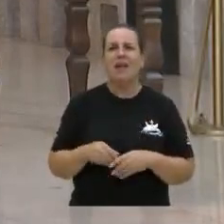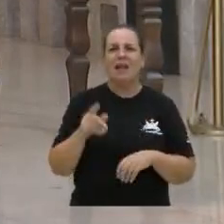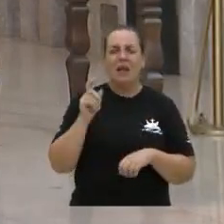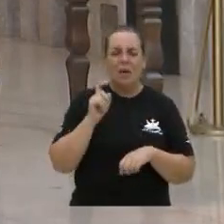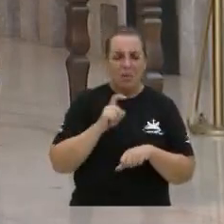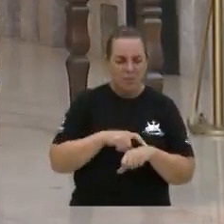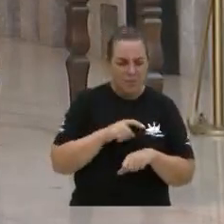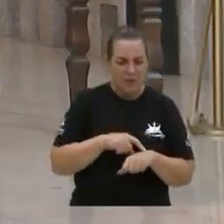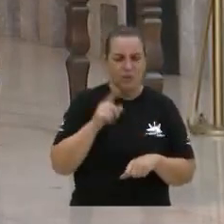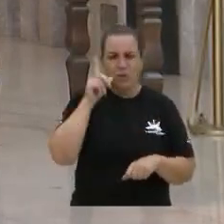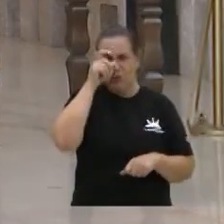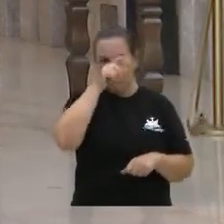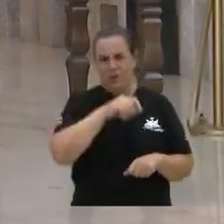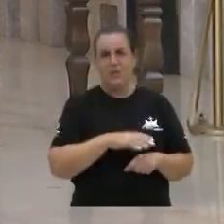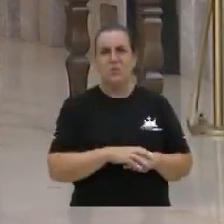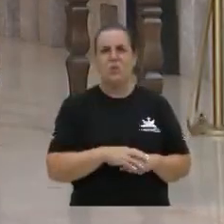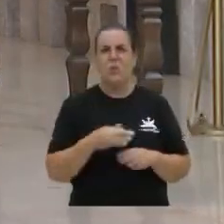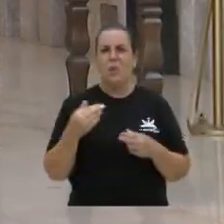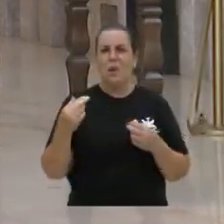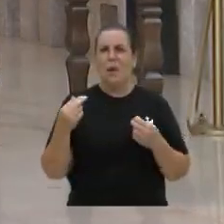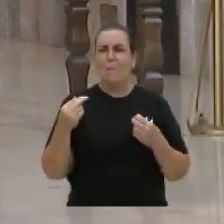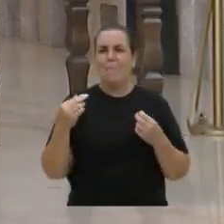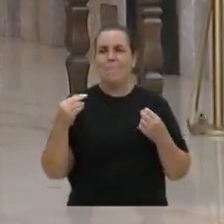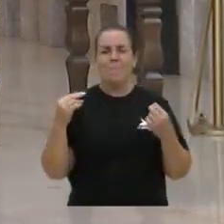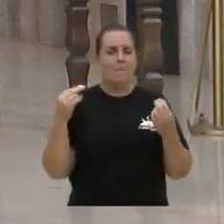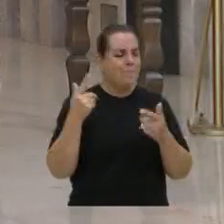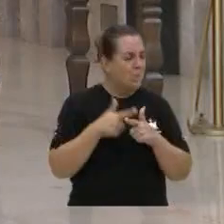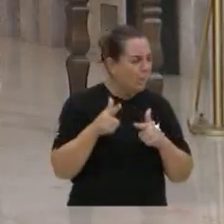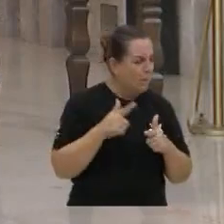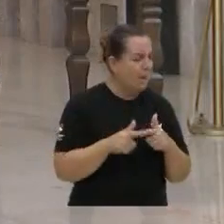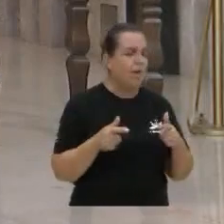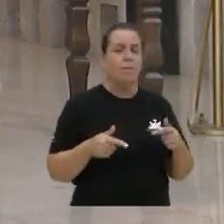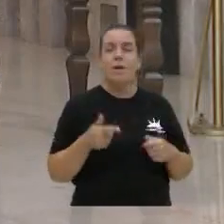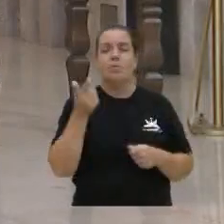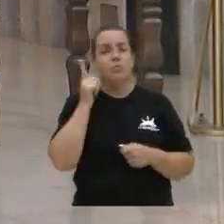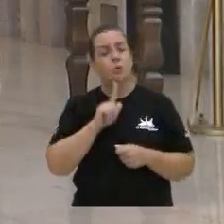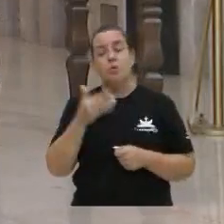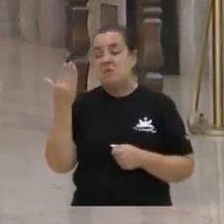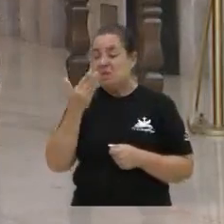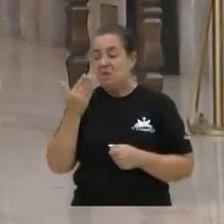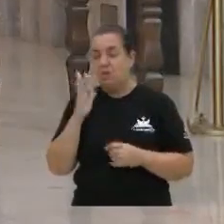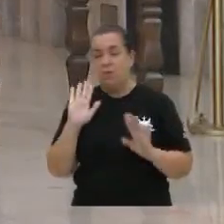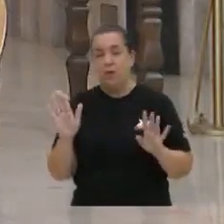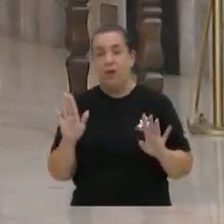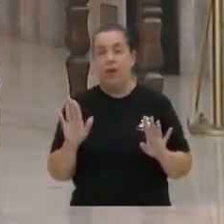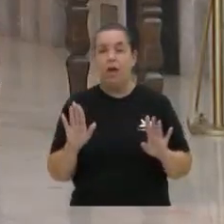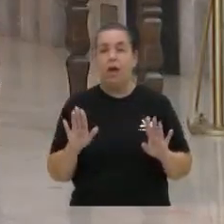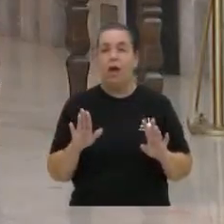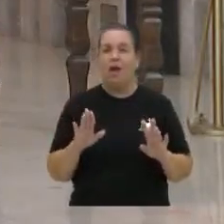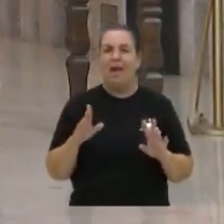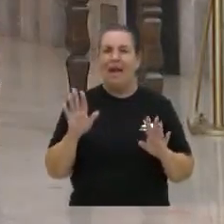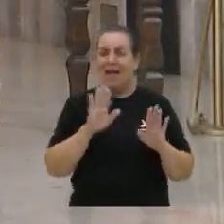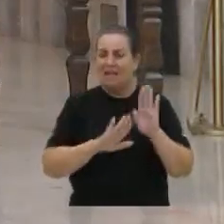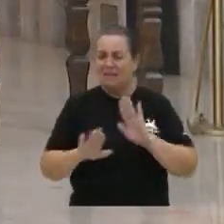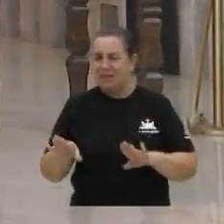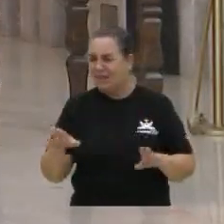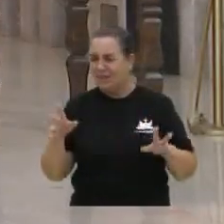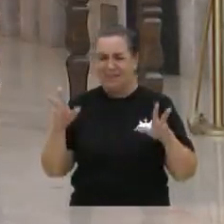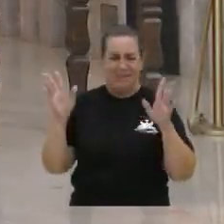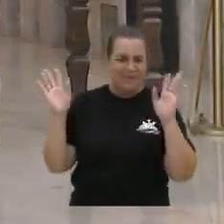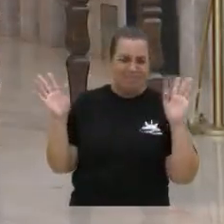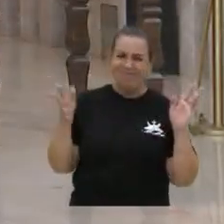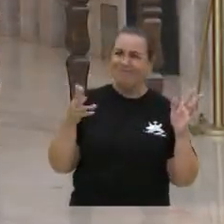nossas madrugadas sombrias, mesmo não enxergando tudo, e parece que as coisas estão meia